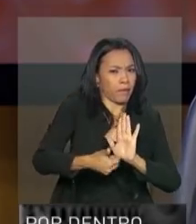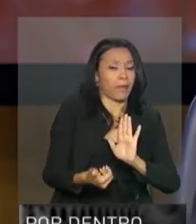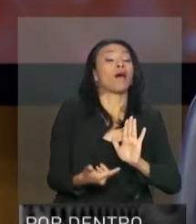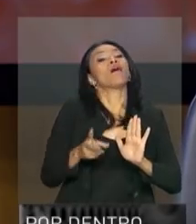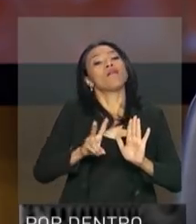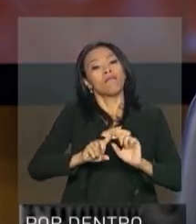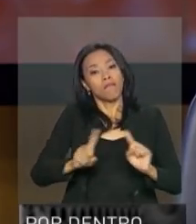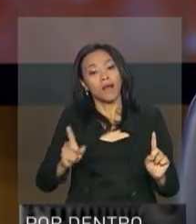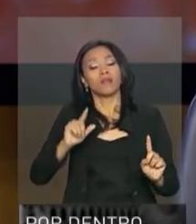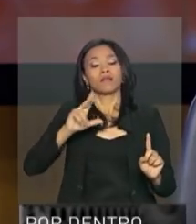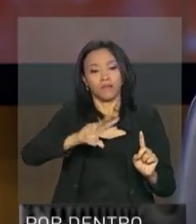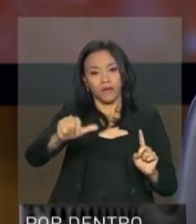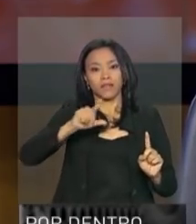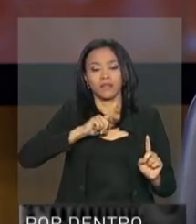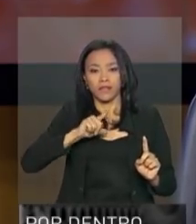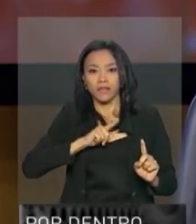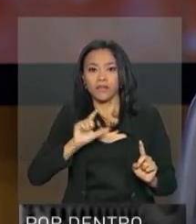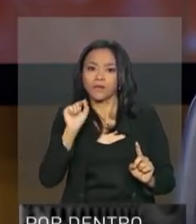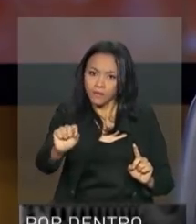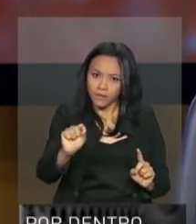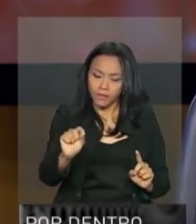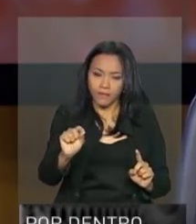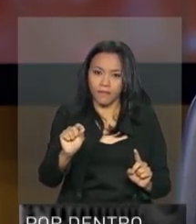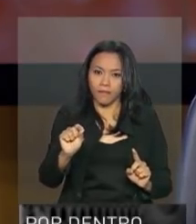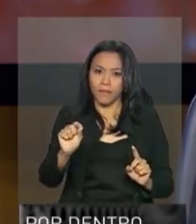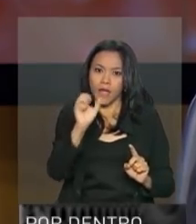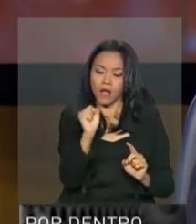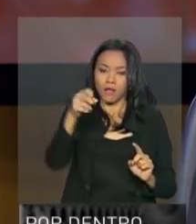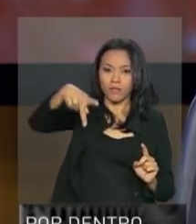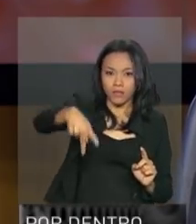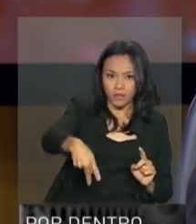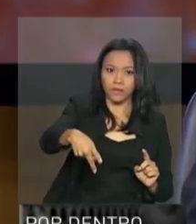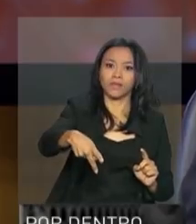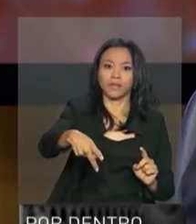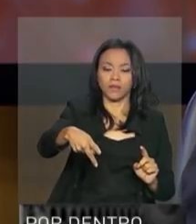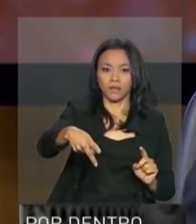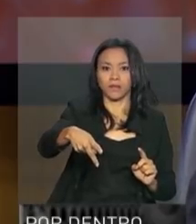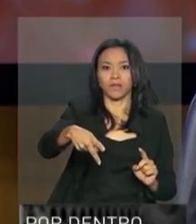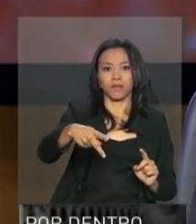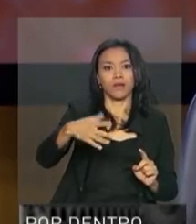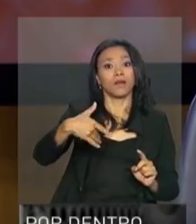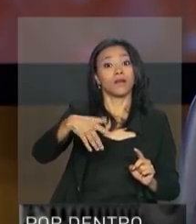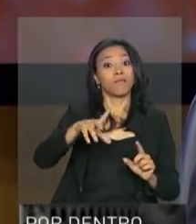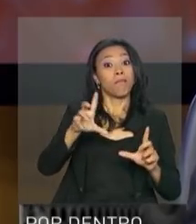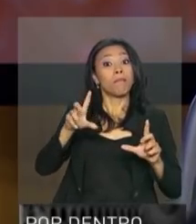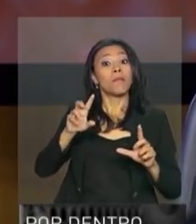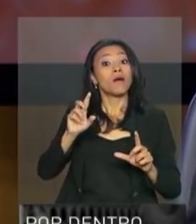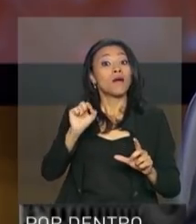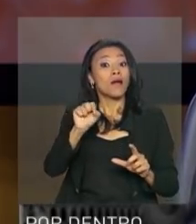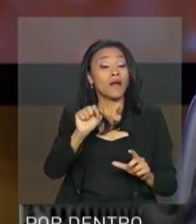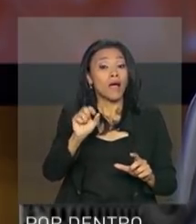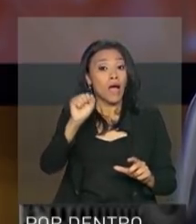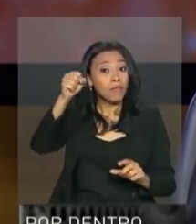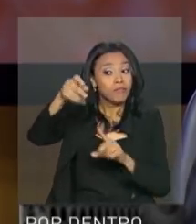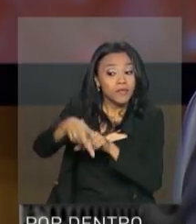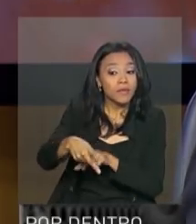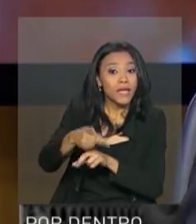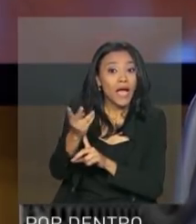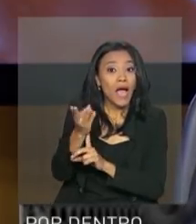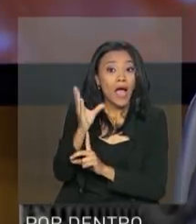a possibilidade de aposentadoria mais abreviada, o que eu quero dizer, aposentadoria mais